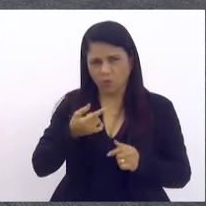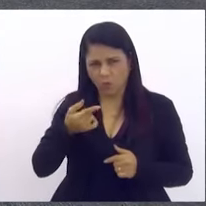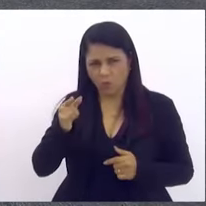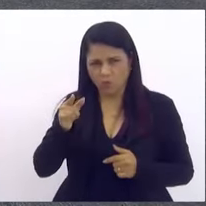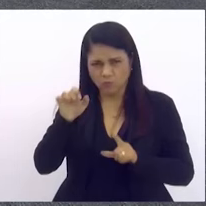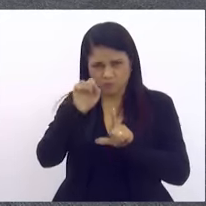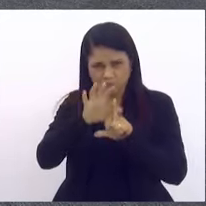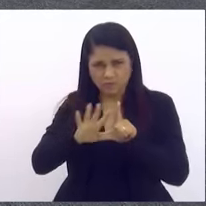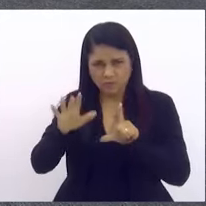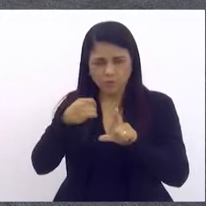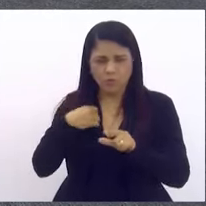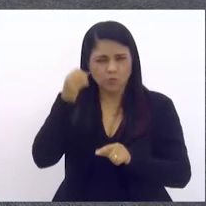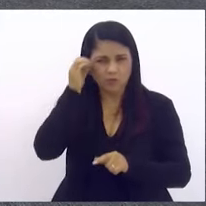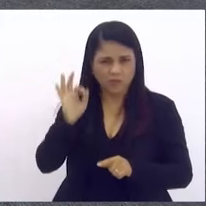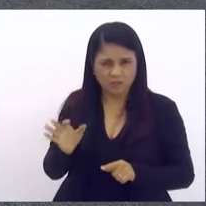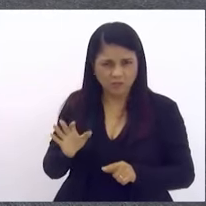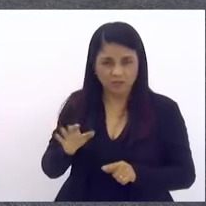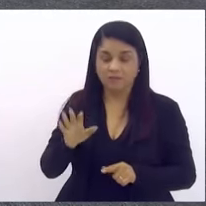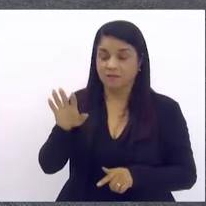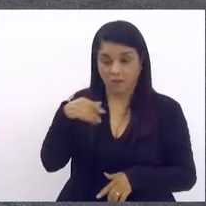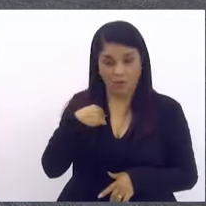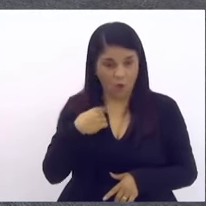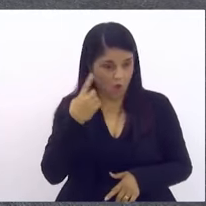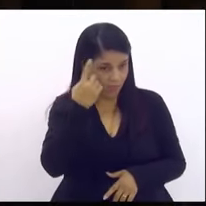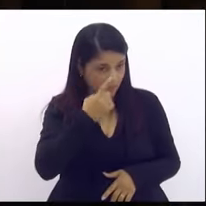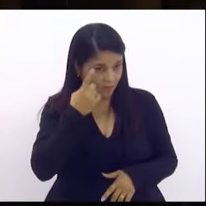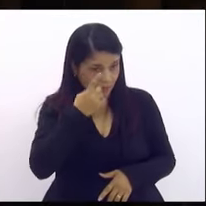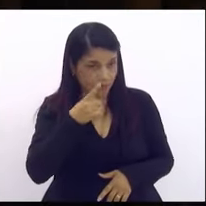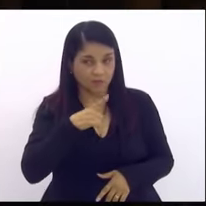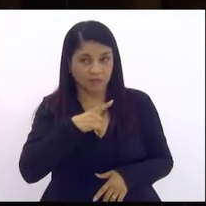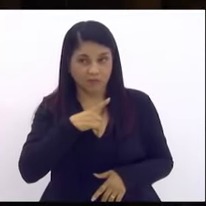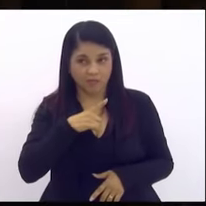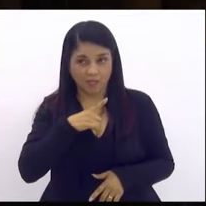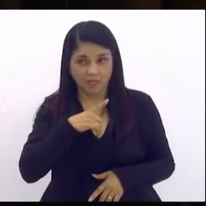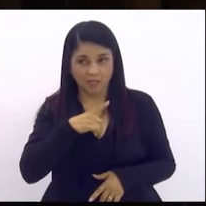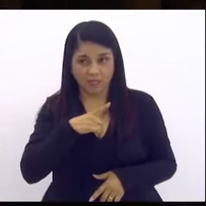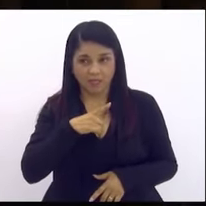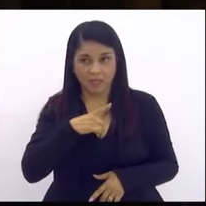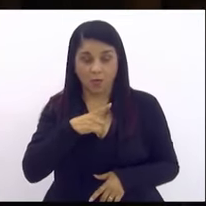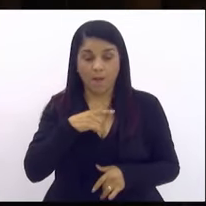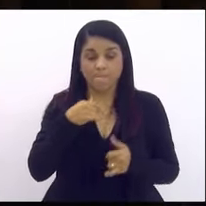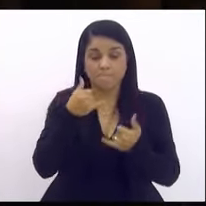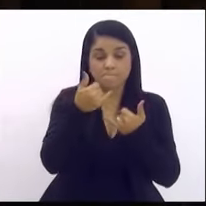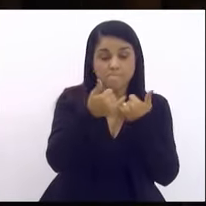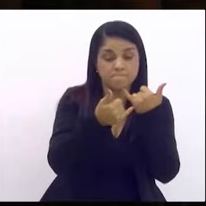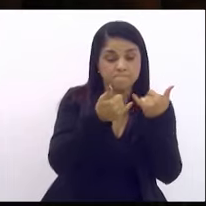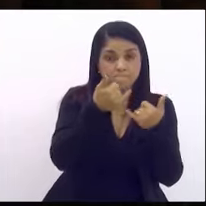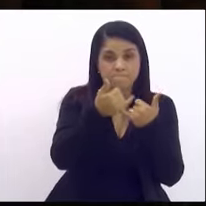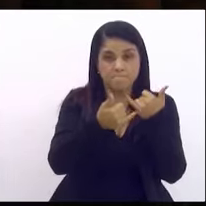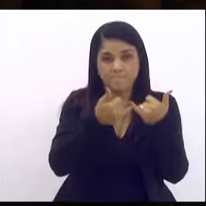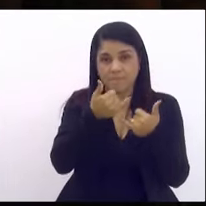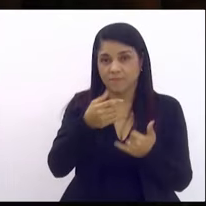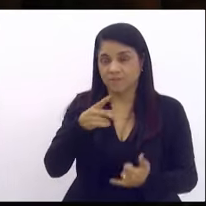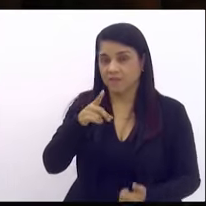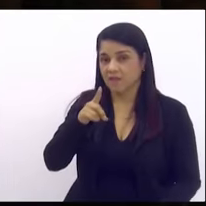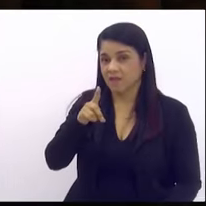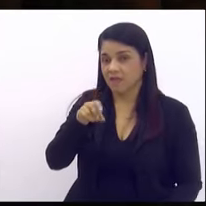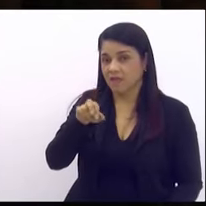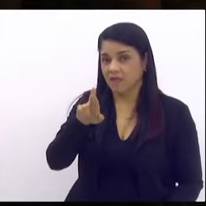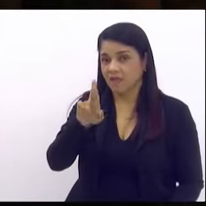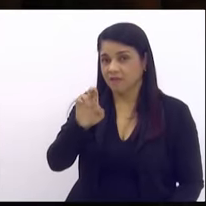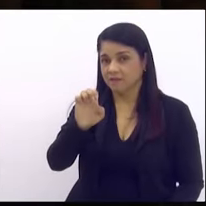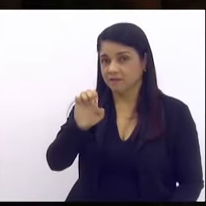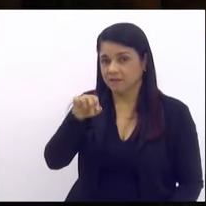ficou obscuro para mim que eu não entend não Nobre Deputado existe uma Trend é uma brincadeira que é feita nas redes sociais